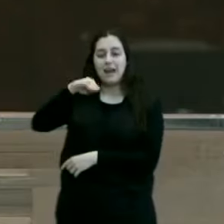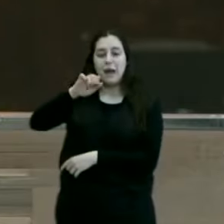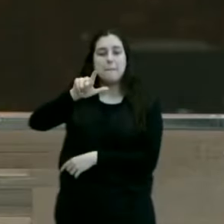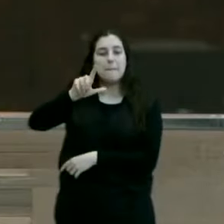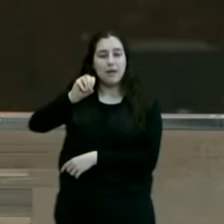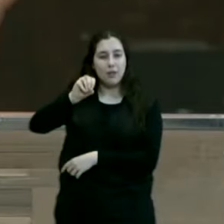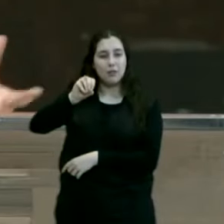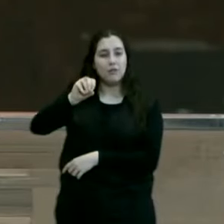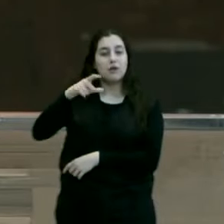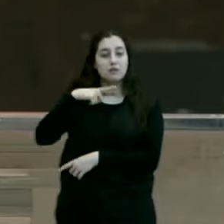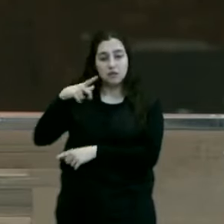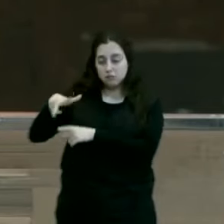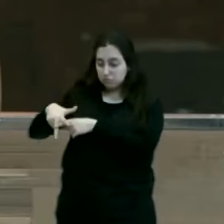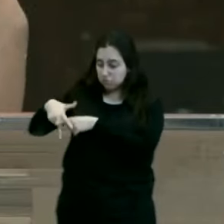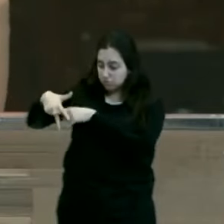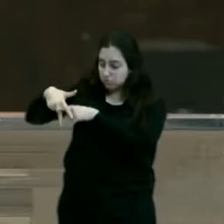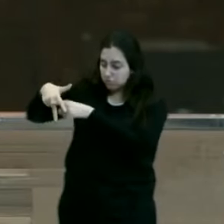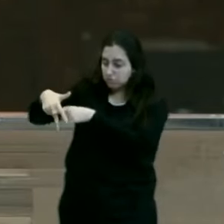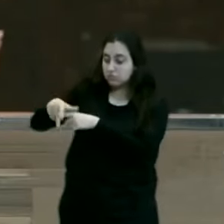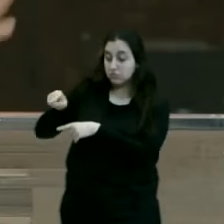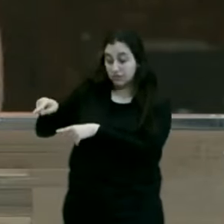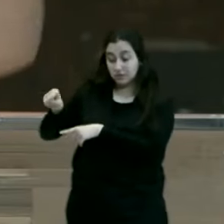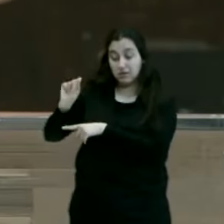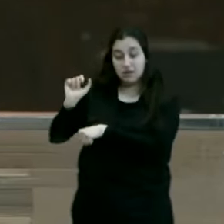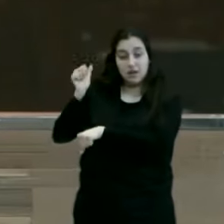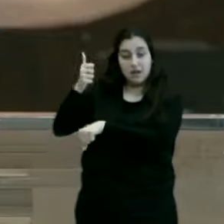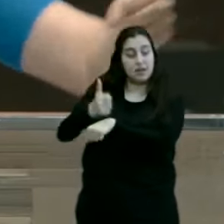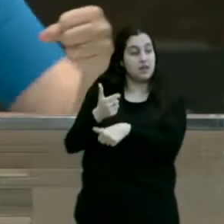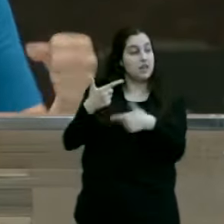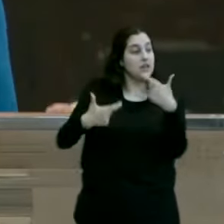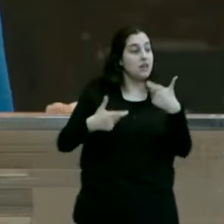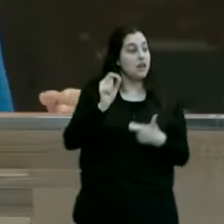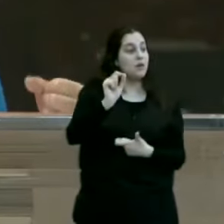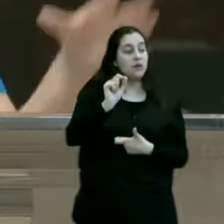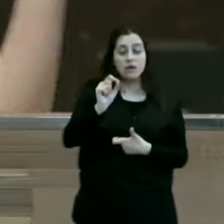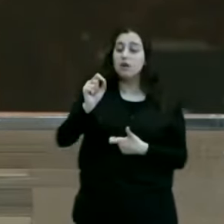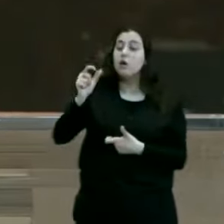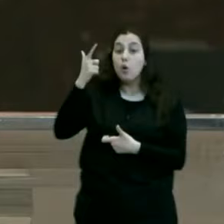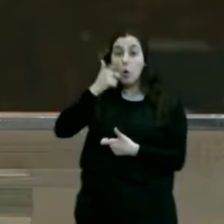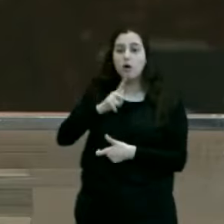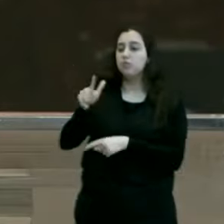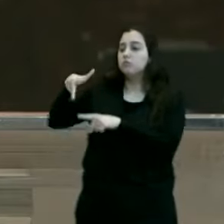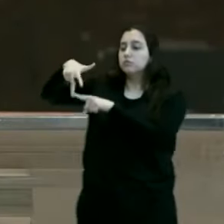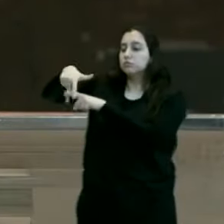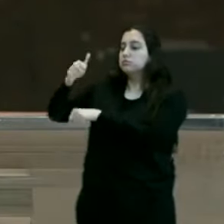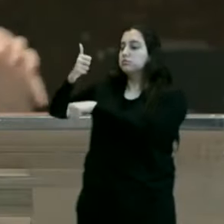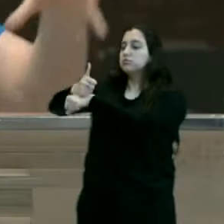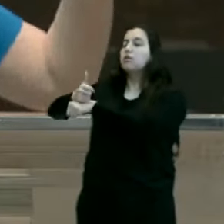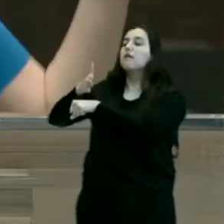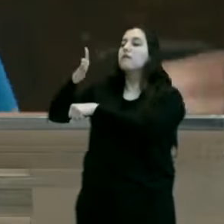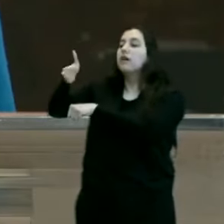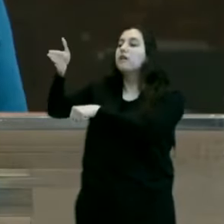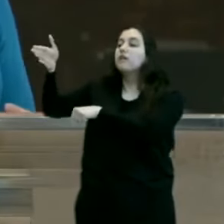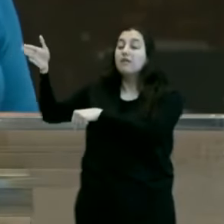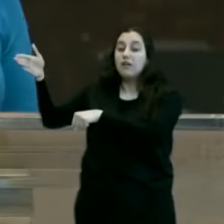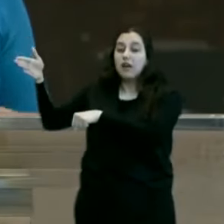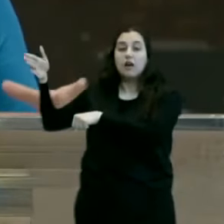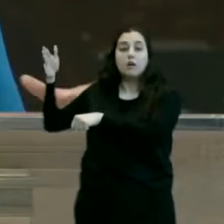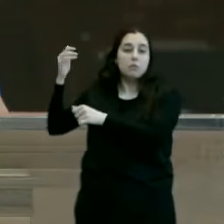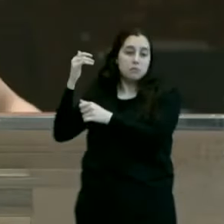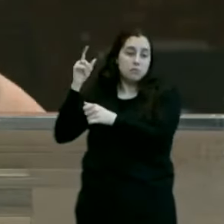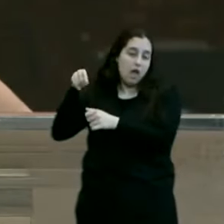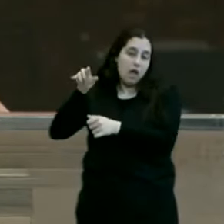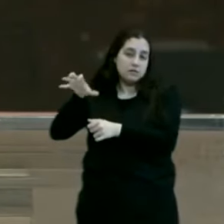com que a autoridade que ele tinha na guerra chegasse mais longe. Quando você lê a palavra do Senhor, você vê que a